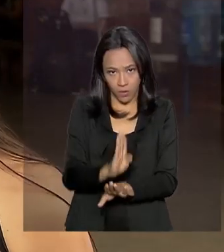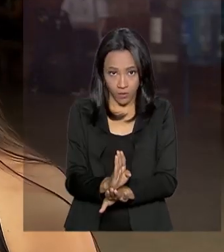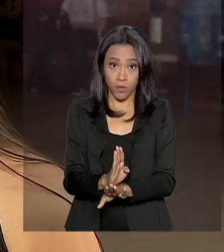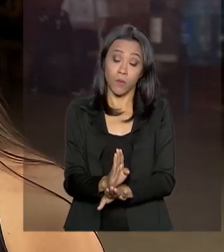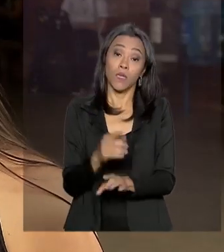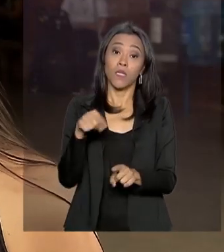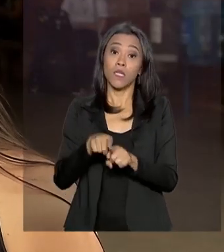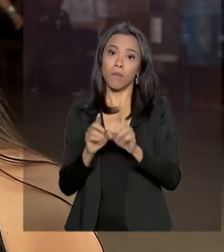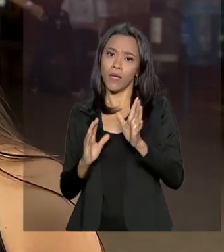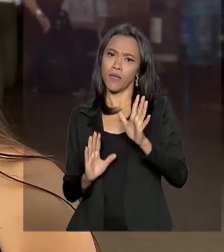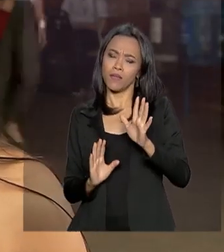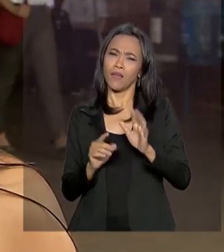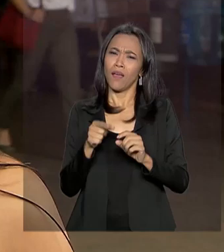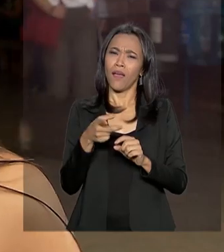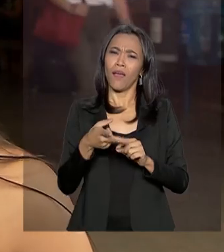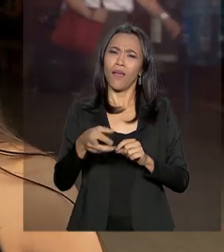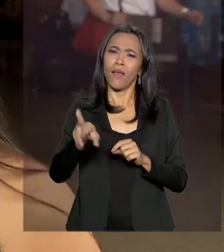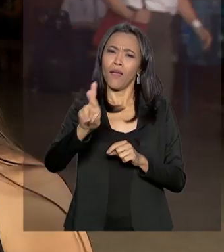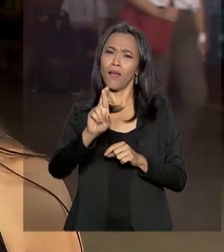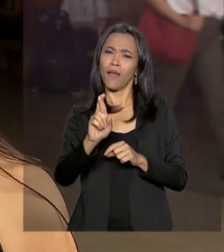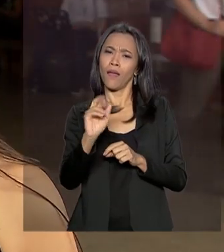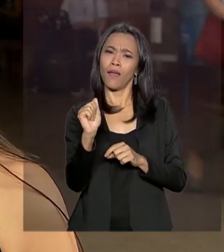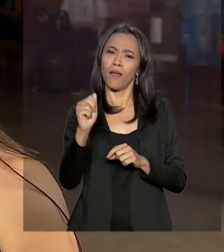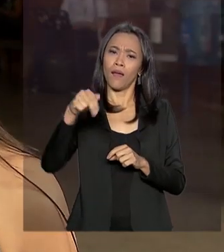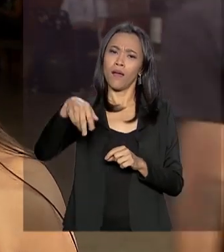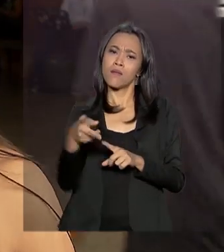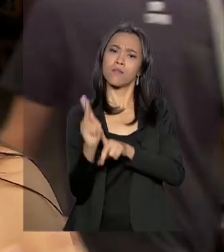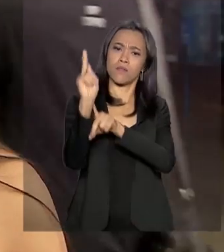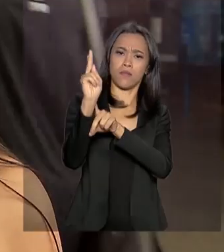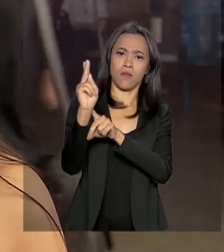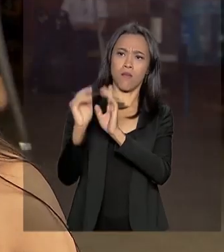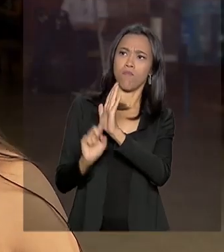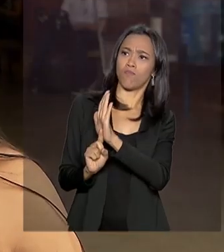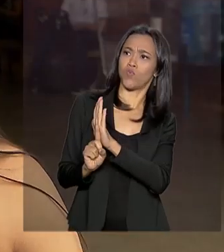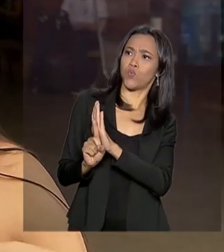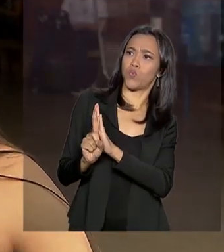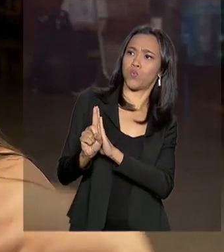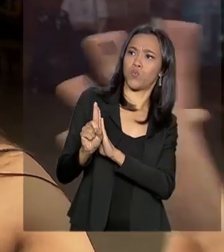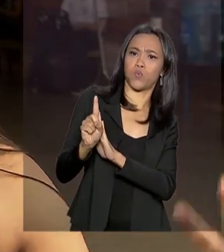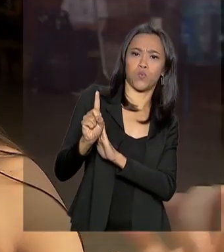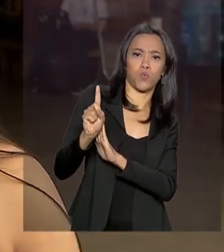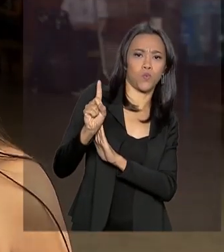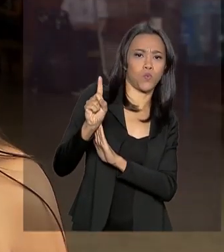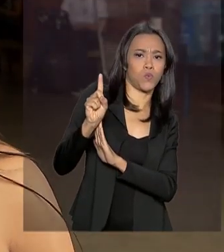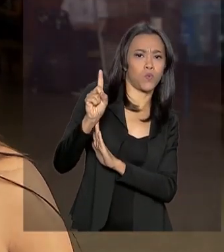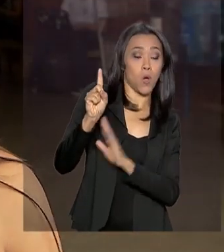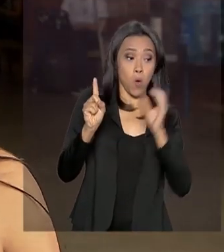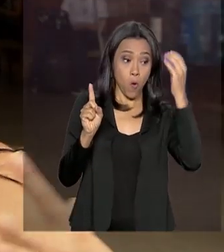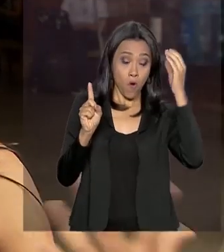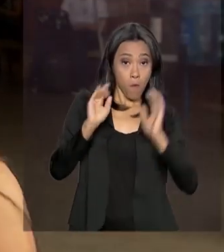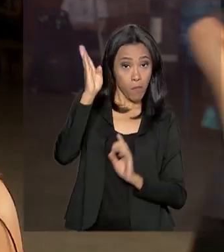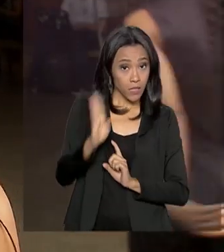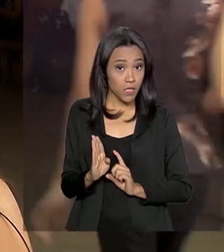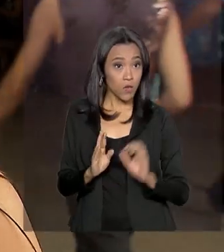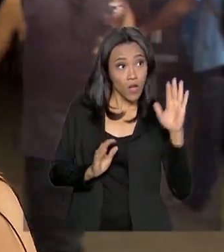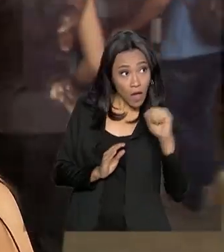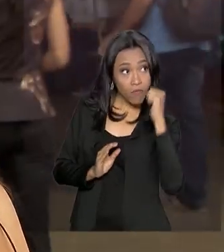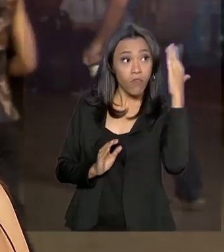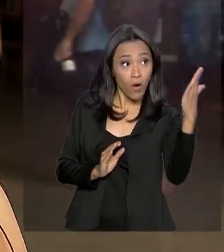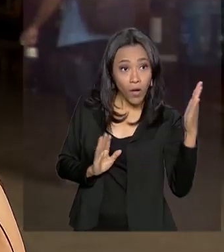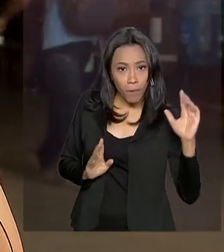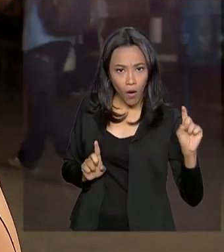de rank mesmo né a nós colocarmos é tanto no brasil quanto lá fora a gente está tentando elevar os padrões de